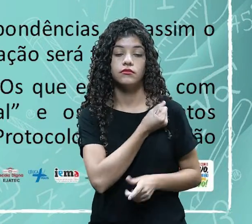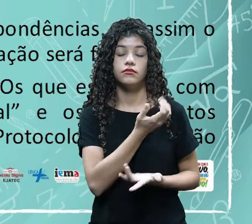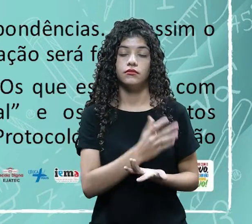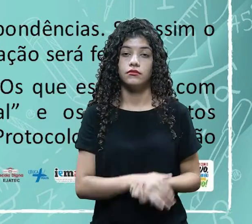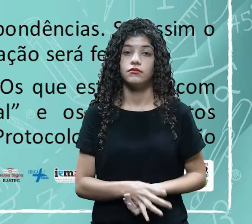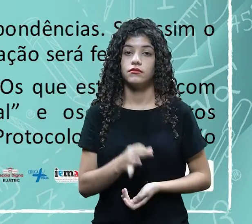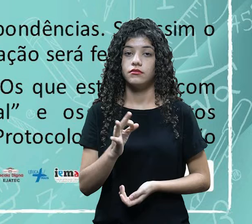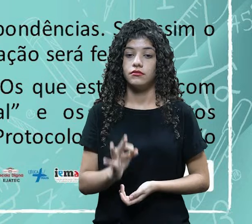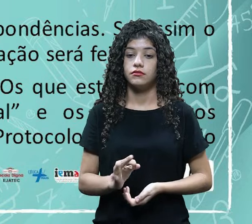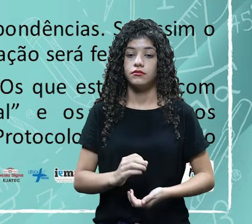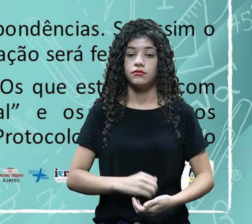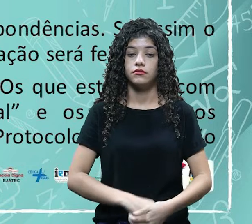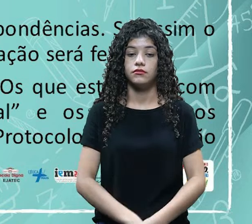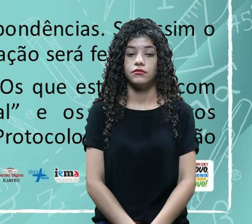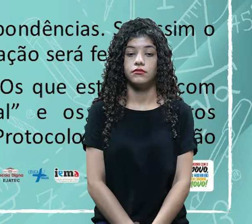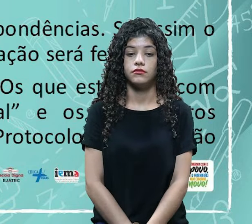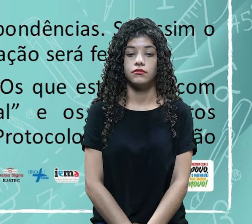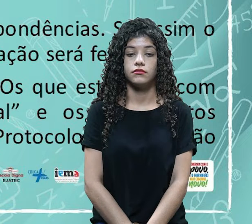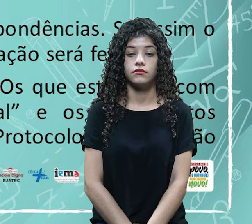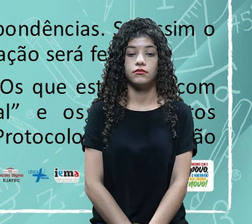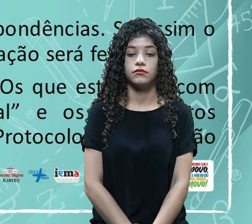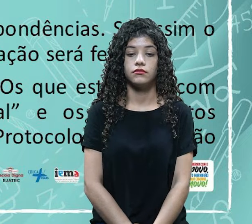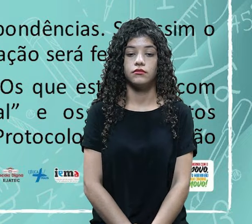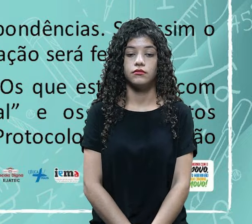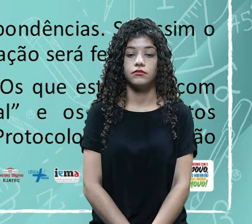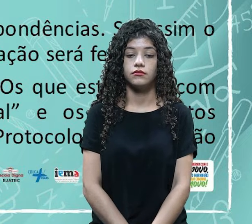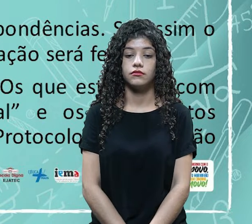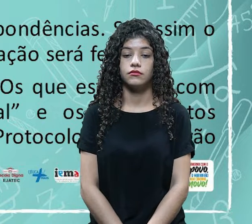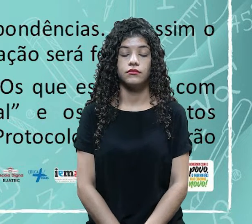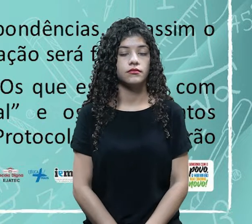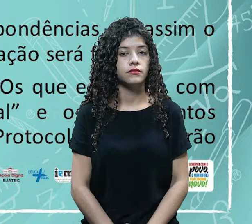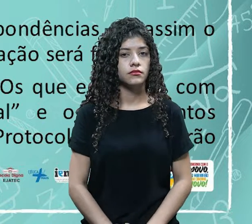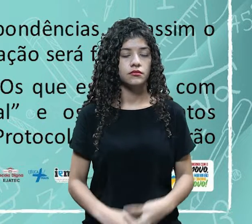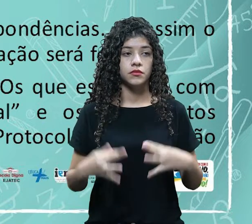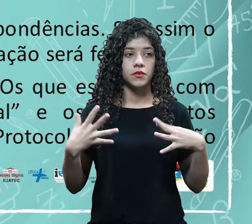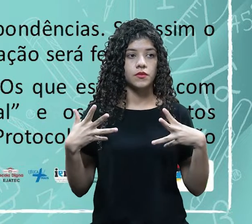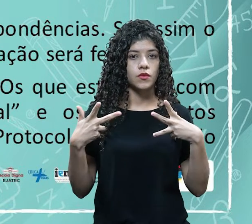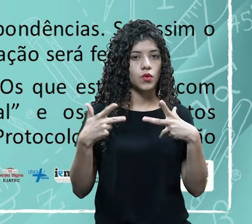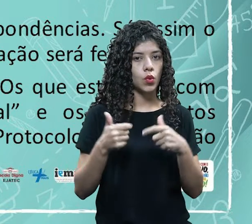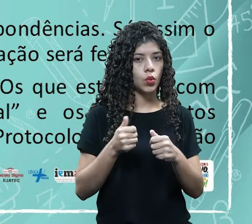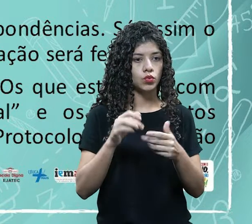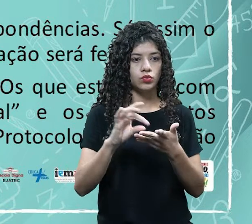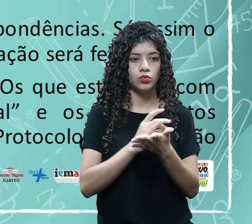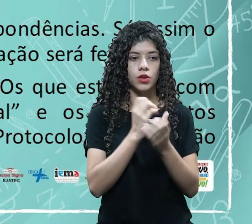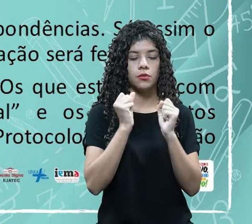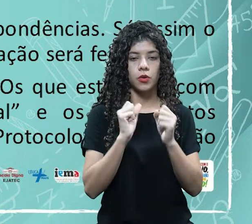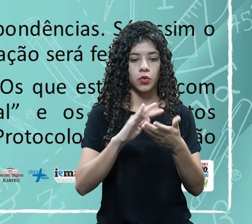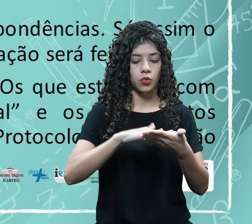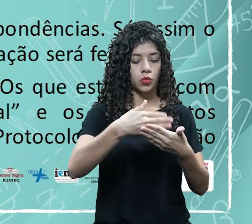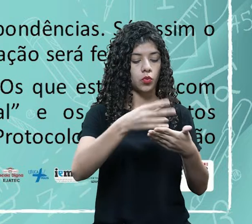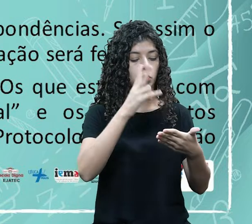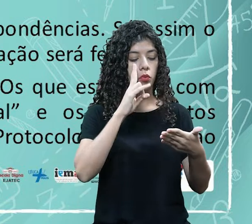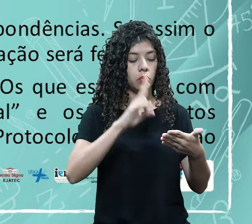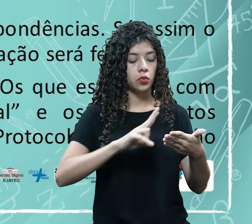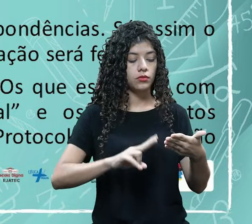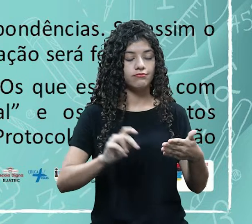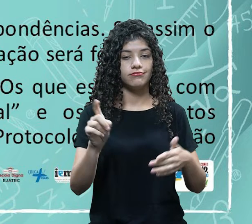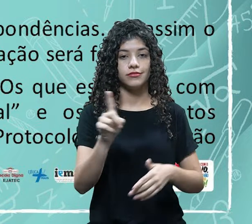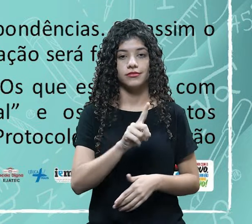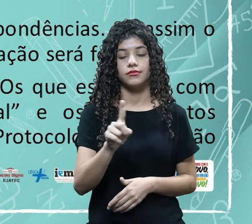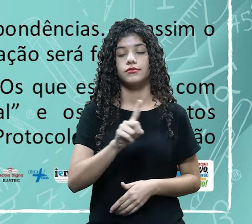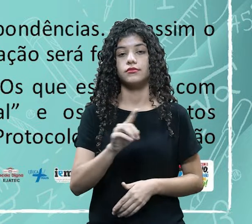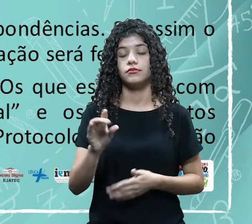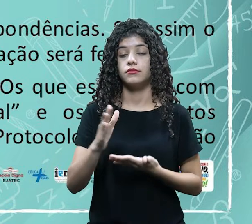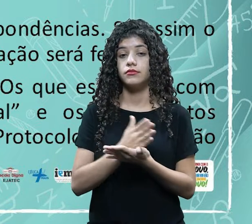correta. Bom, nem todo documento ele pode ser aberto, tá bom? Nem todo documento ele pode ser aberto. Existem alguns